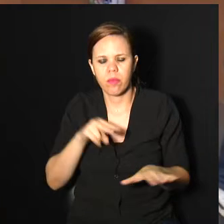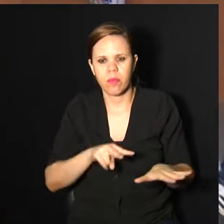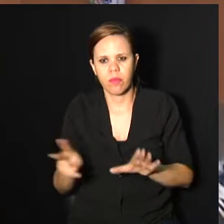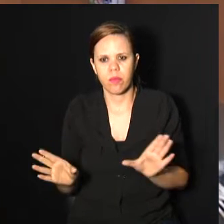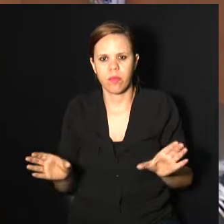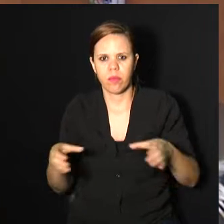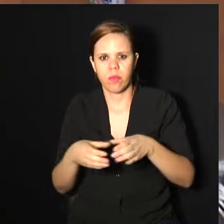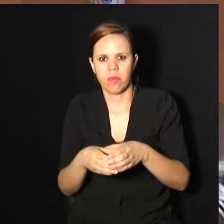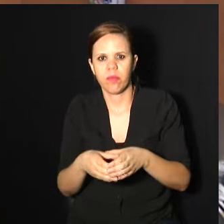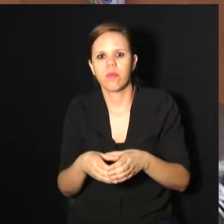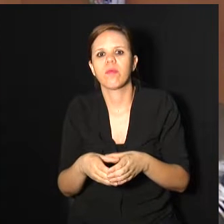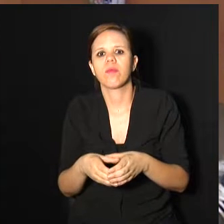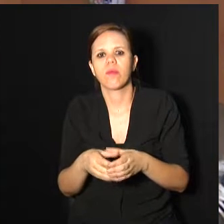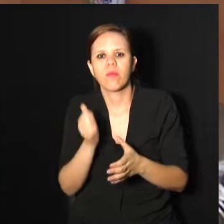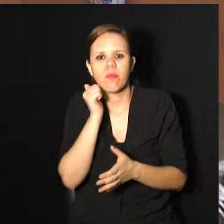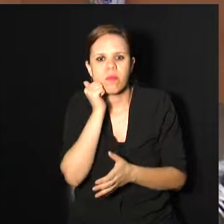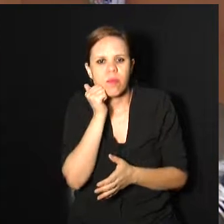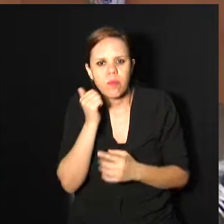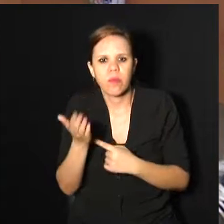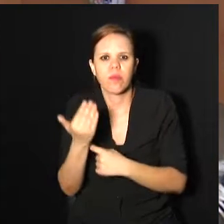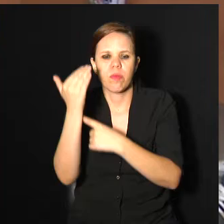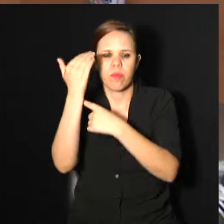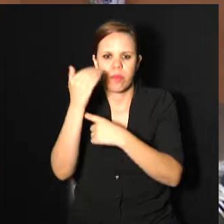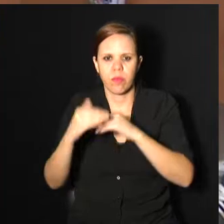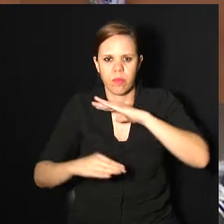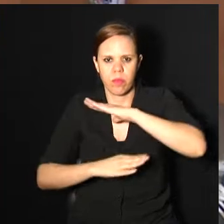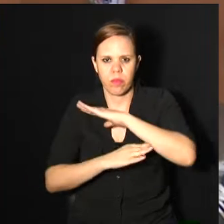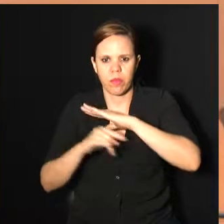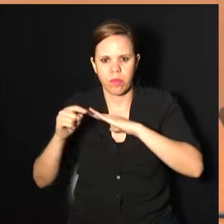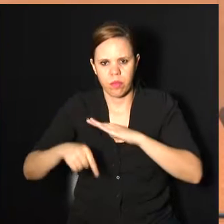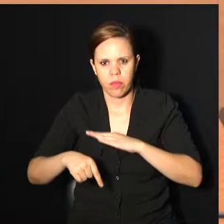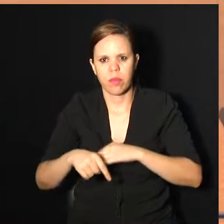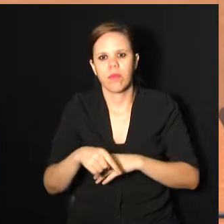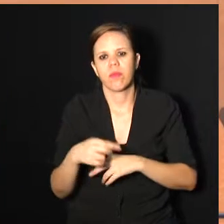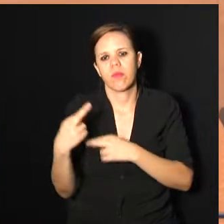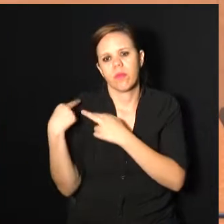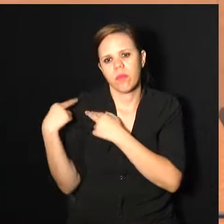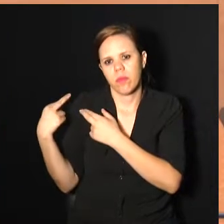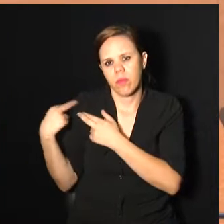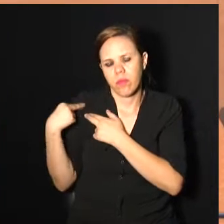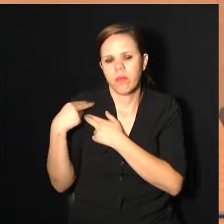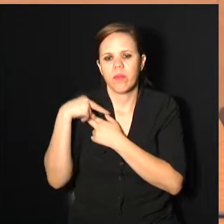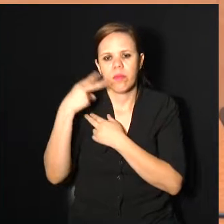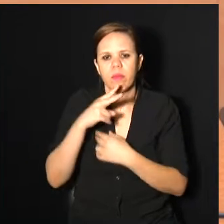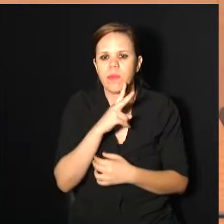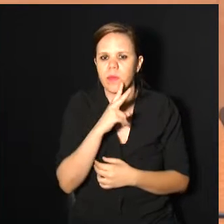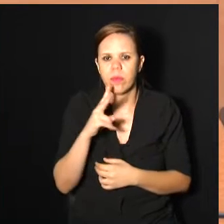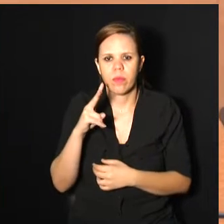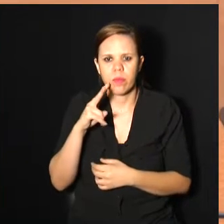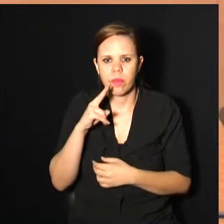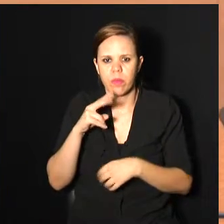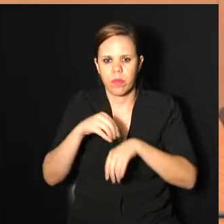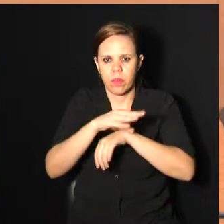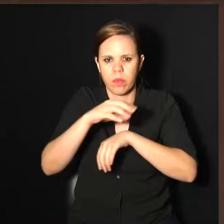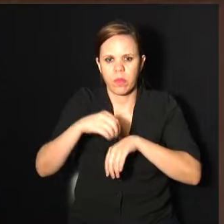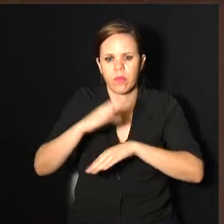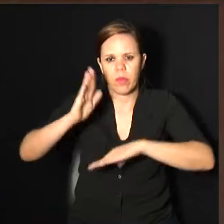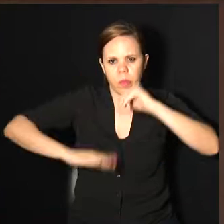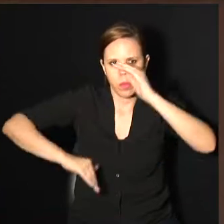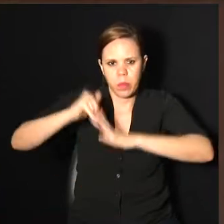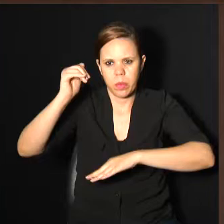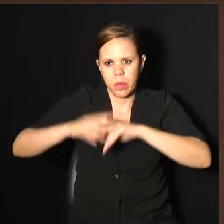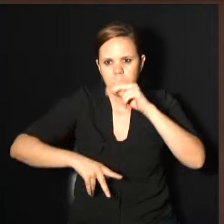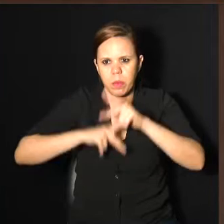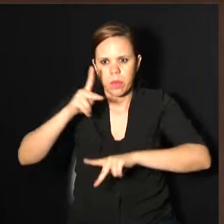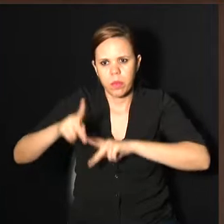Comissão Permanente de Ciência e Tecnologia da Câmara, presidida pelo vereador Vinícius Gratti, trouxe especialistas e